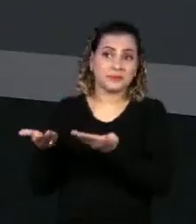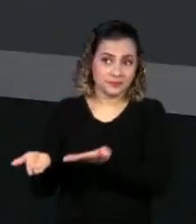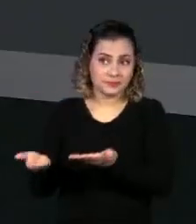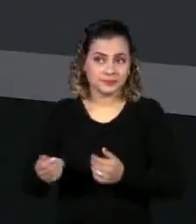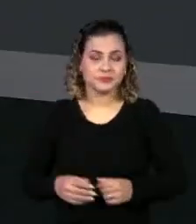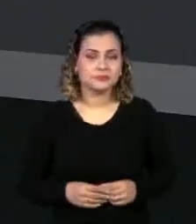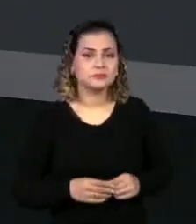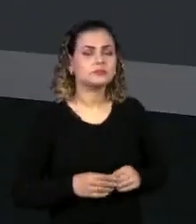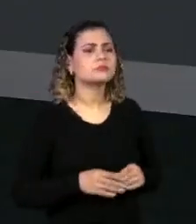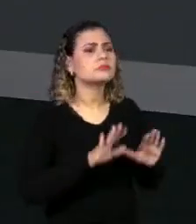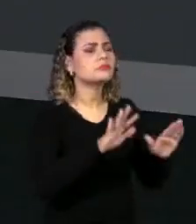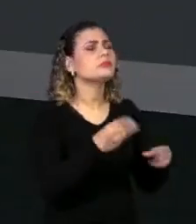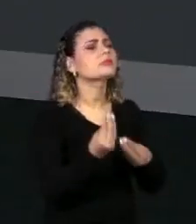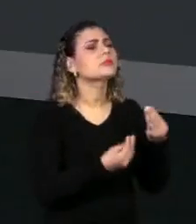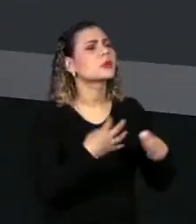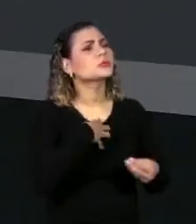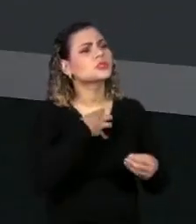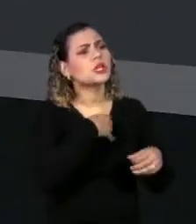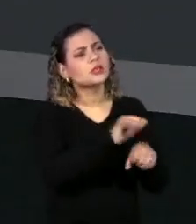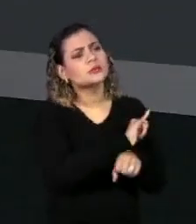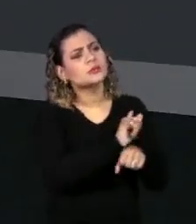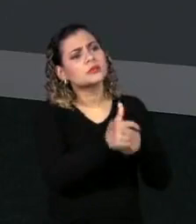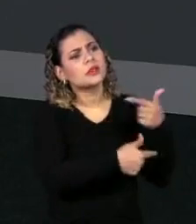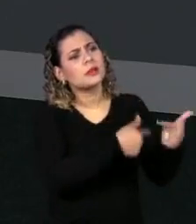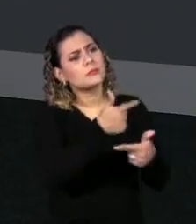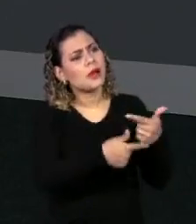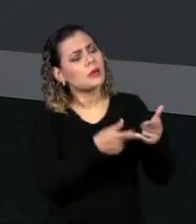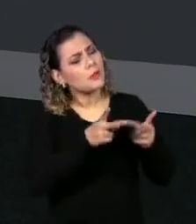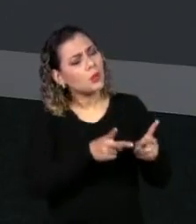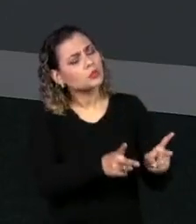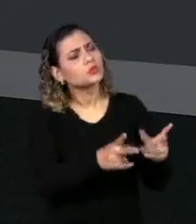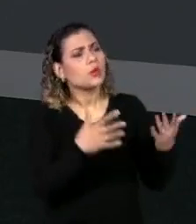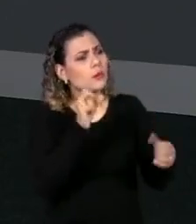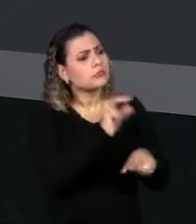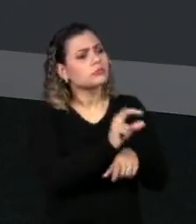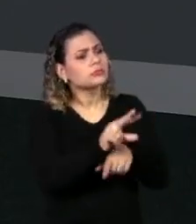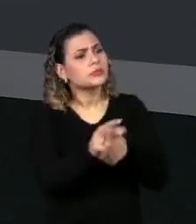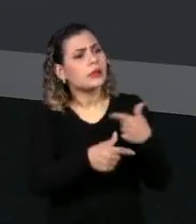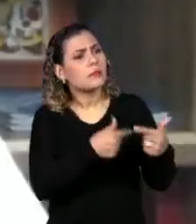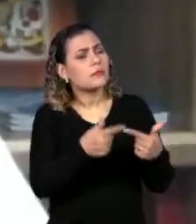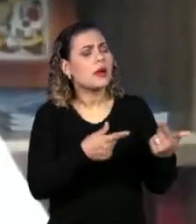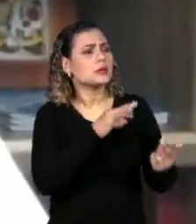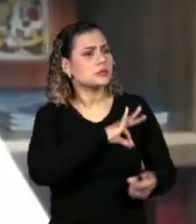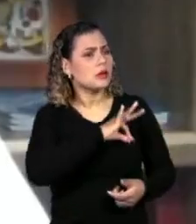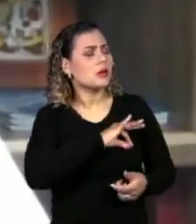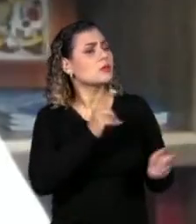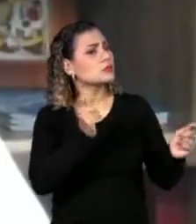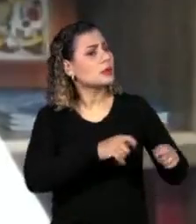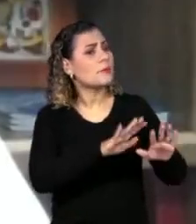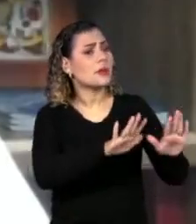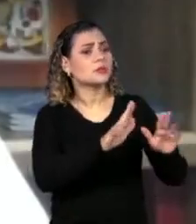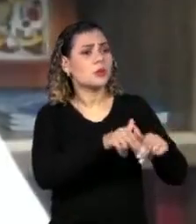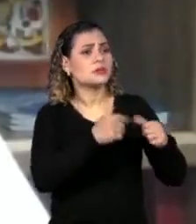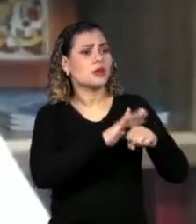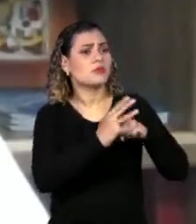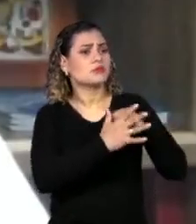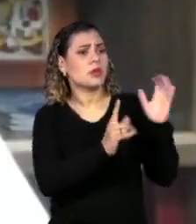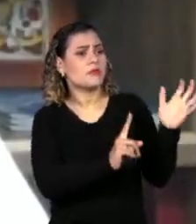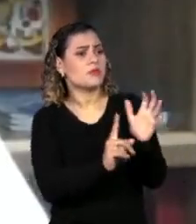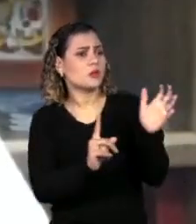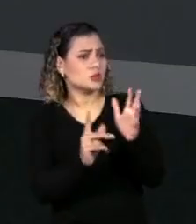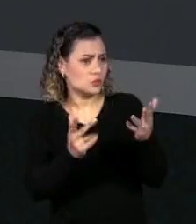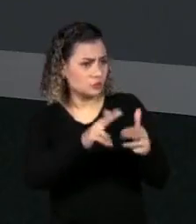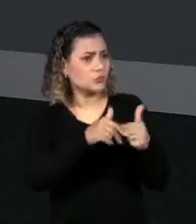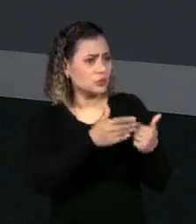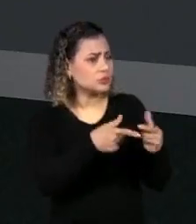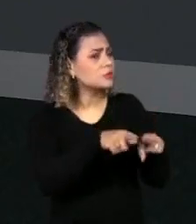E essa busca por formas de trabalho, de se manter ocupado, muito agravada por conta da pandemia,